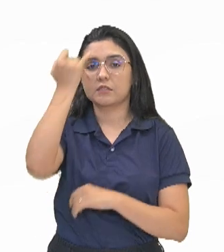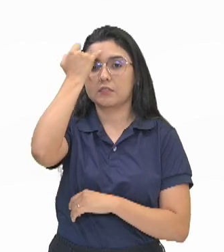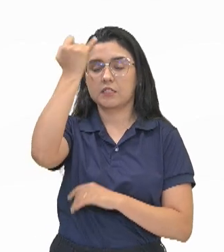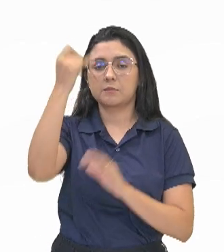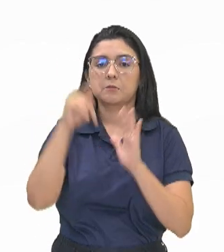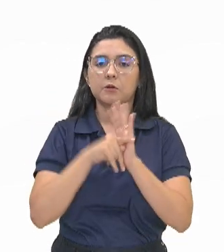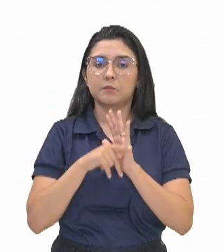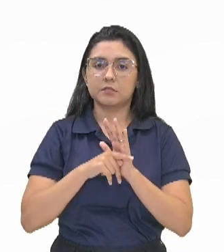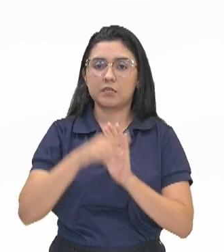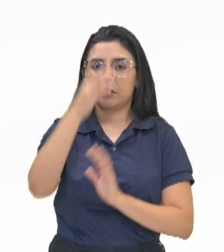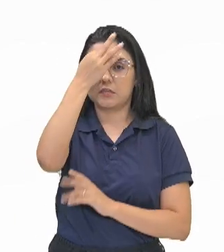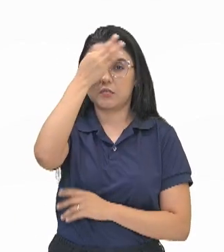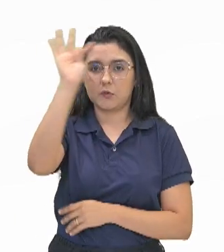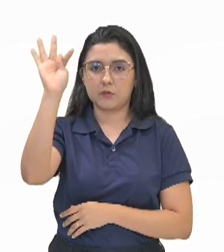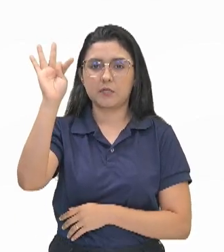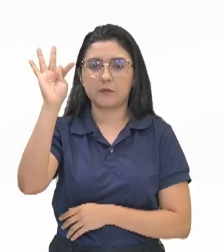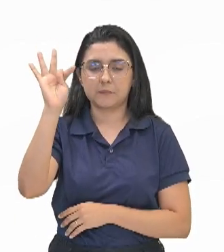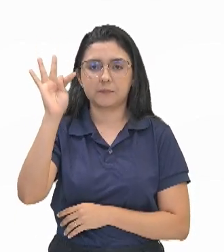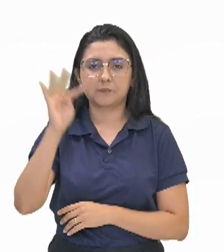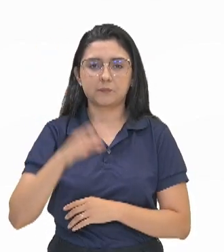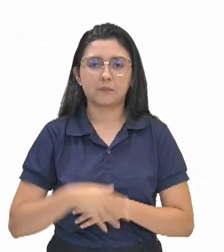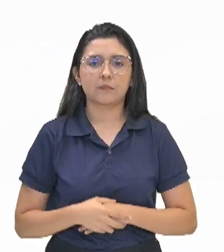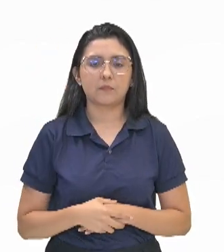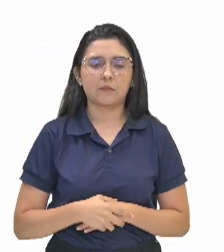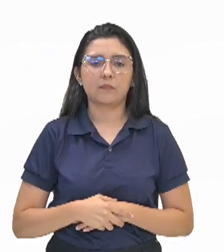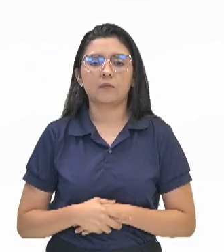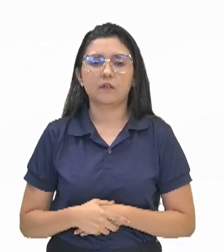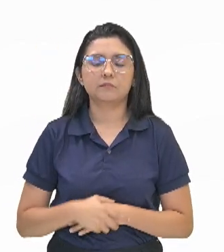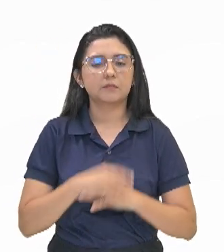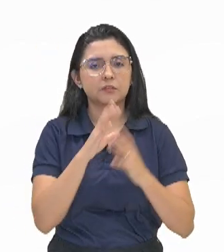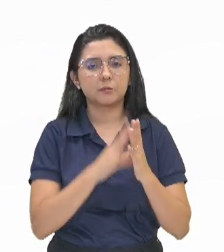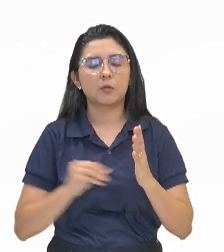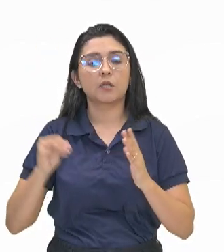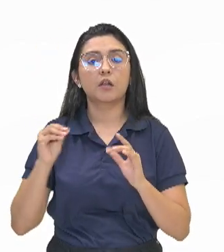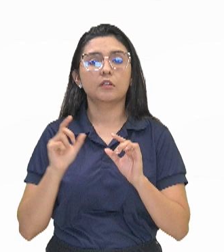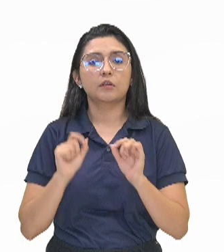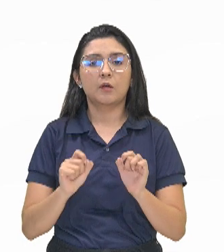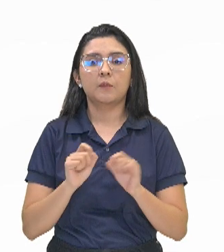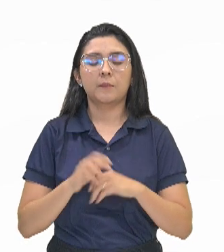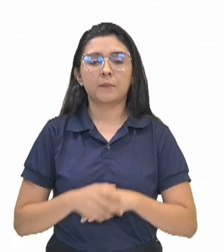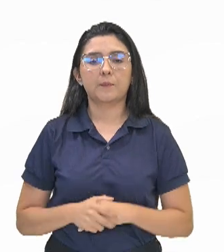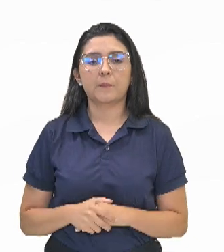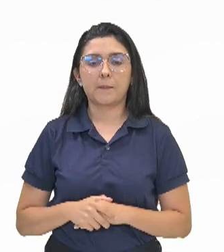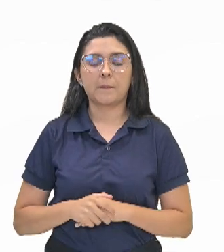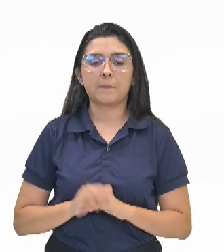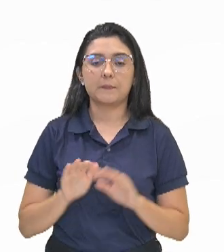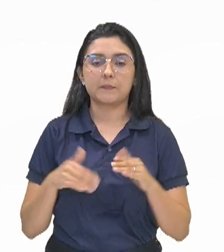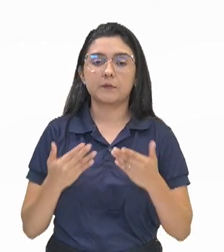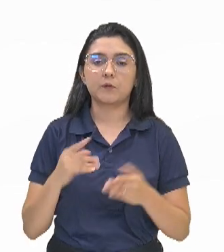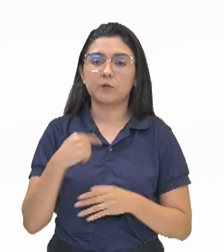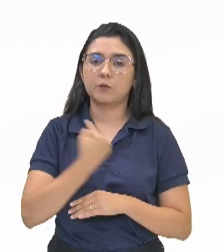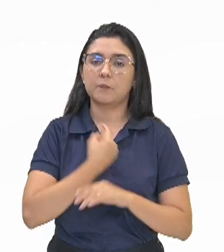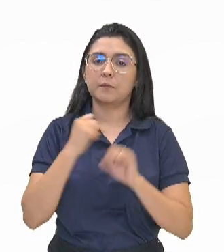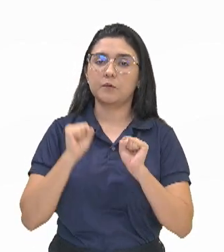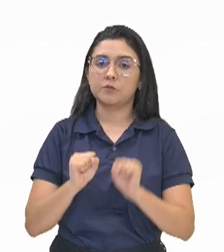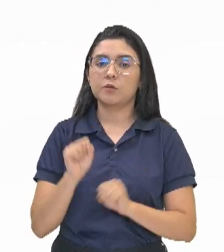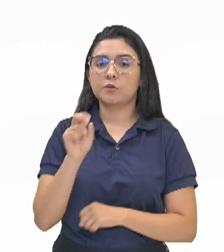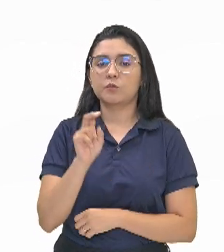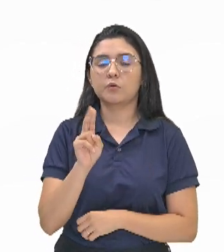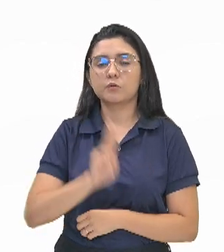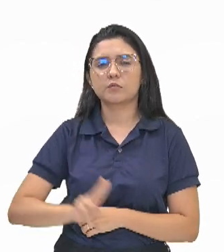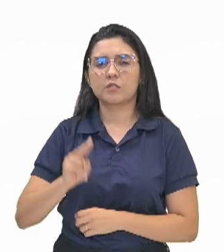teoria. Eles pegaram essa ideia, né, também, e a gente pode, então, usar 3 termos